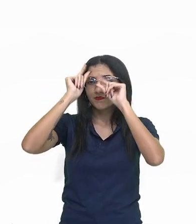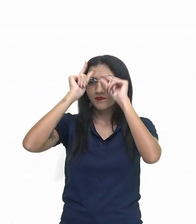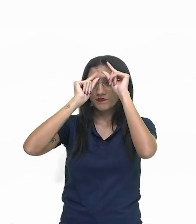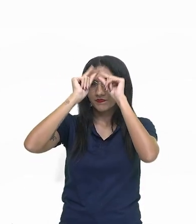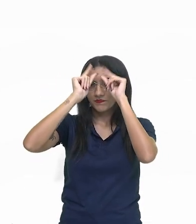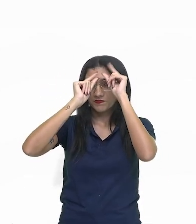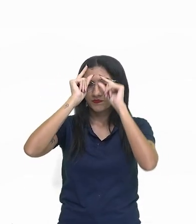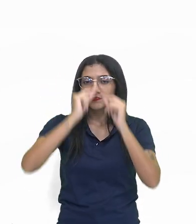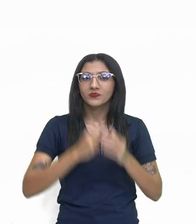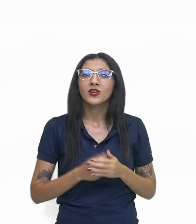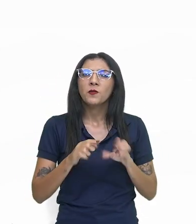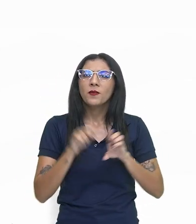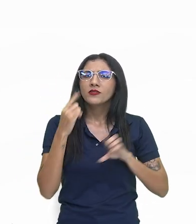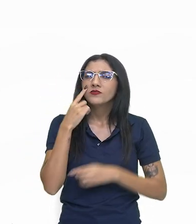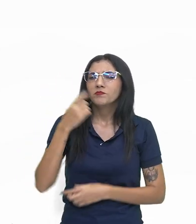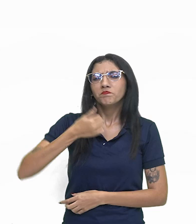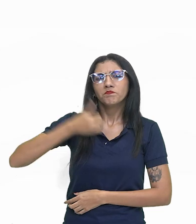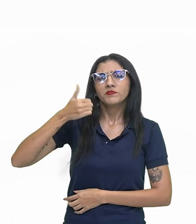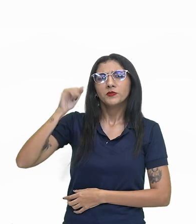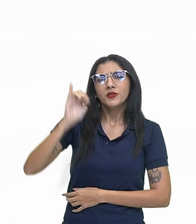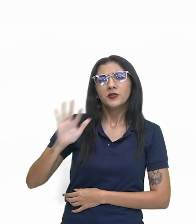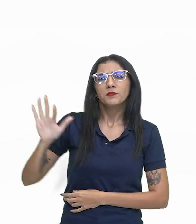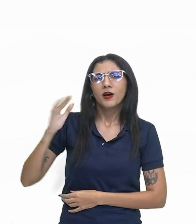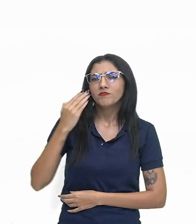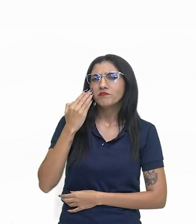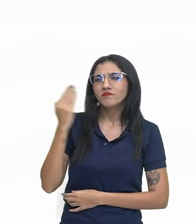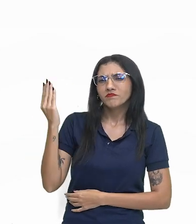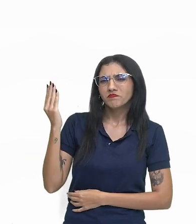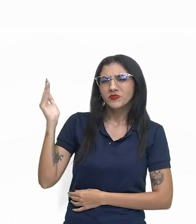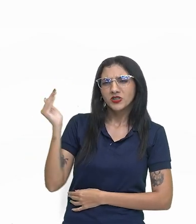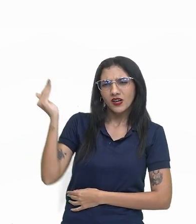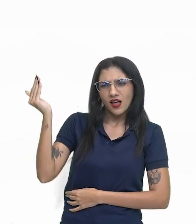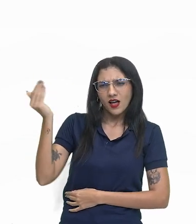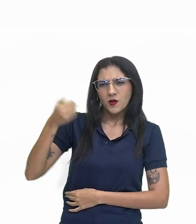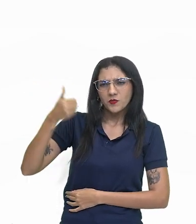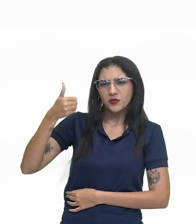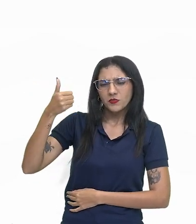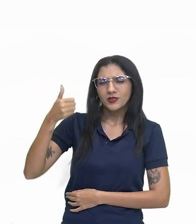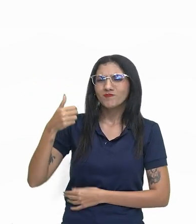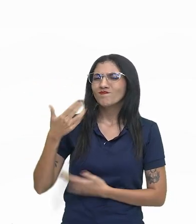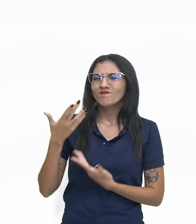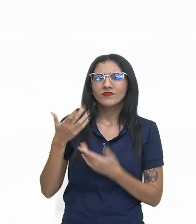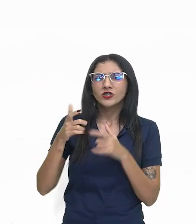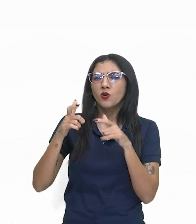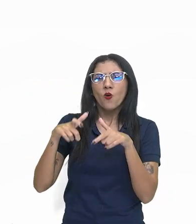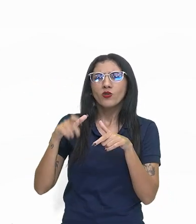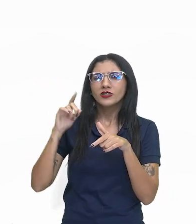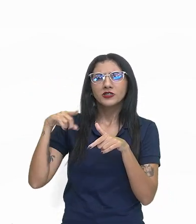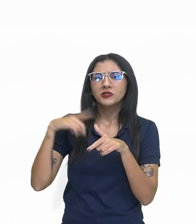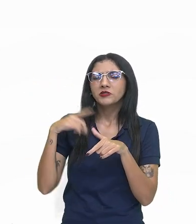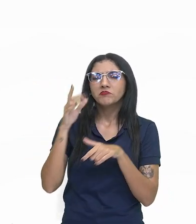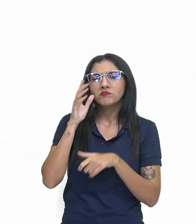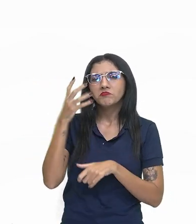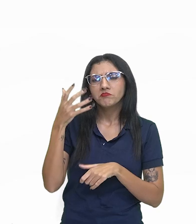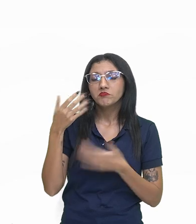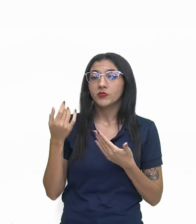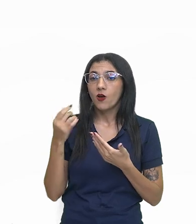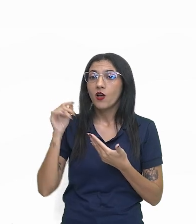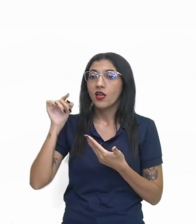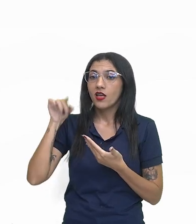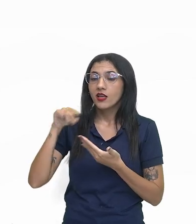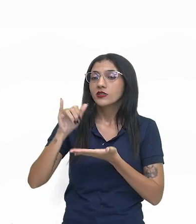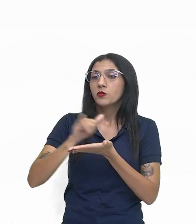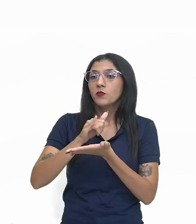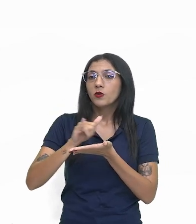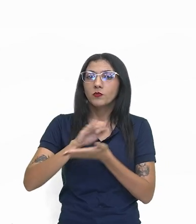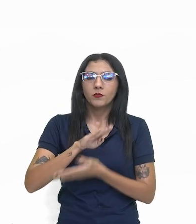na testa. Mas observe nessa primeira imagem que existe um outro boi aí também. De onde será que ele vem? Bom, eu estou falando então